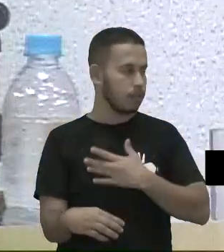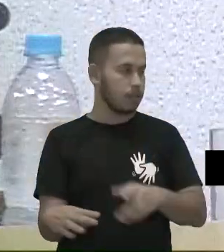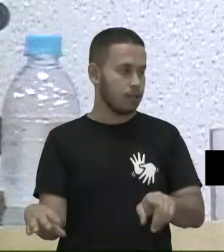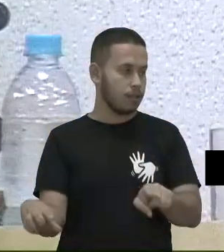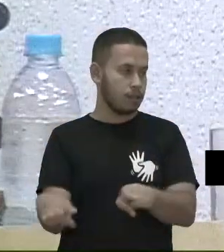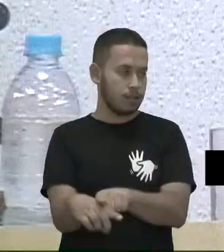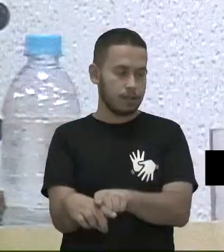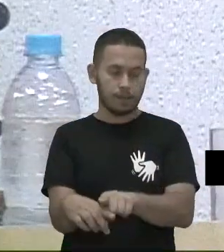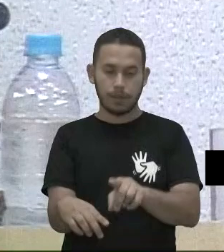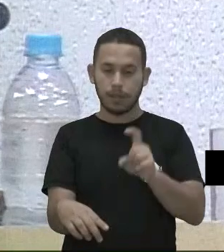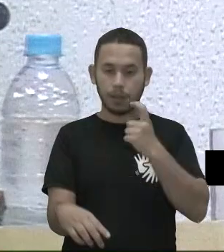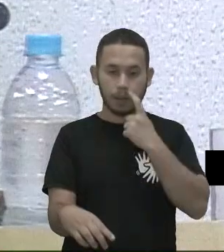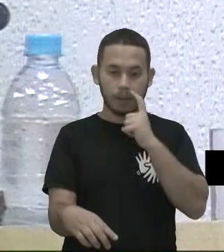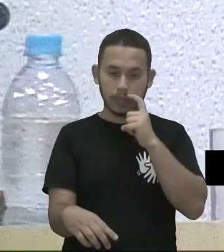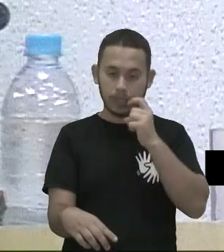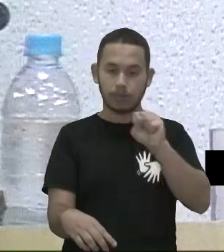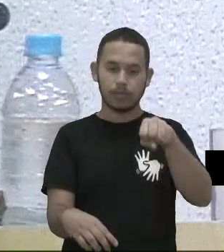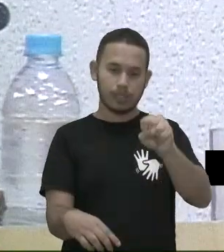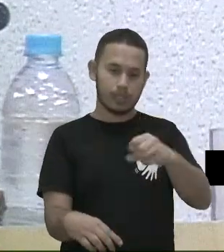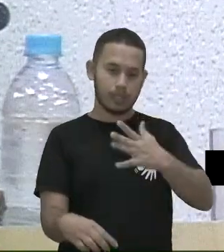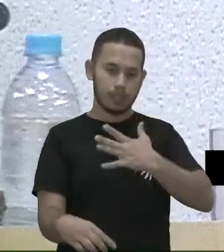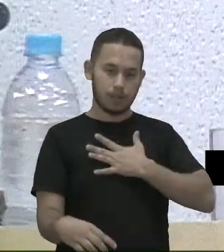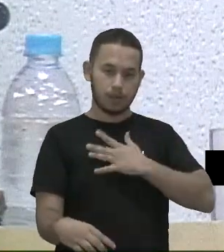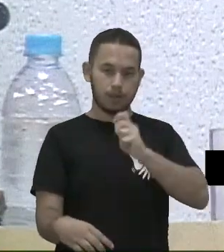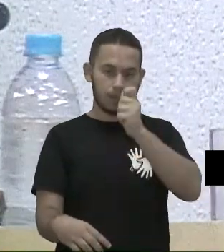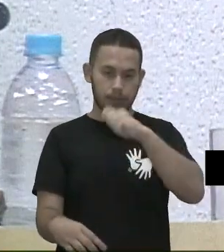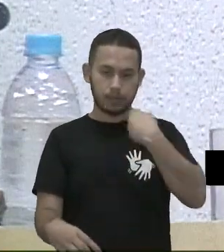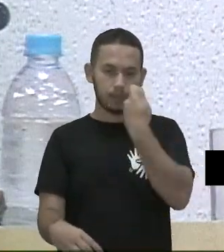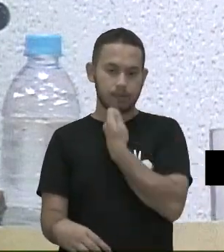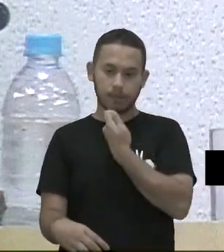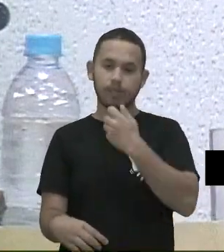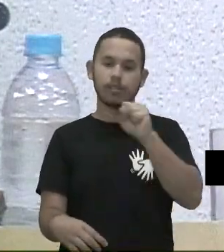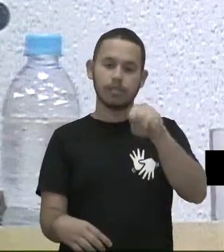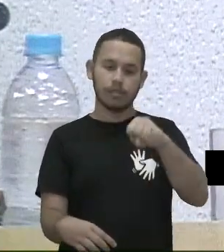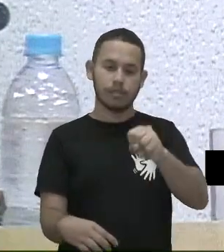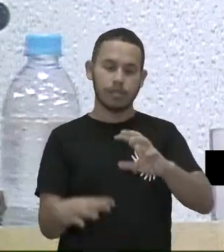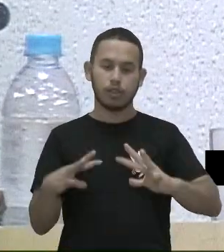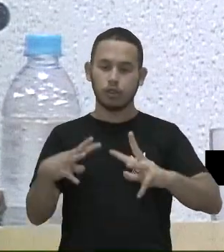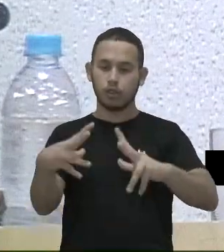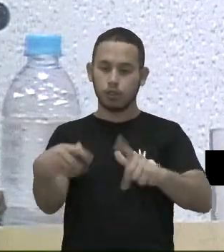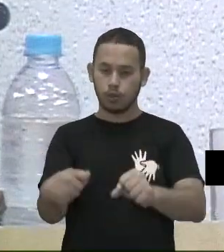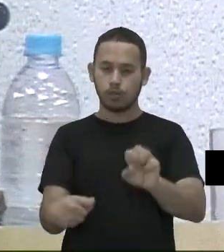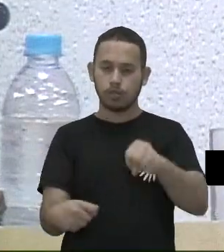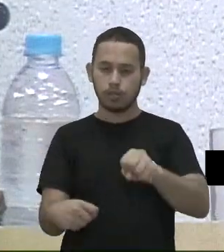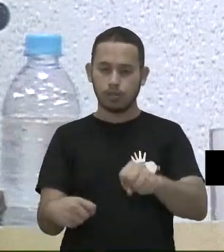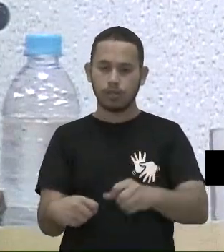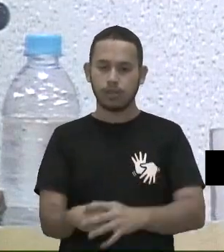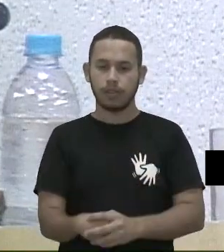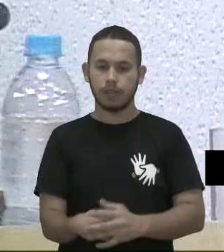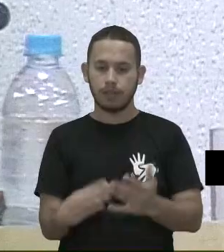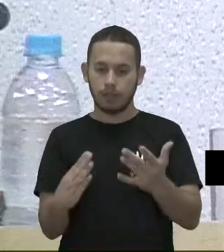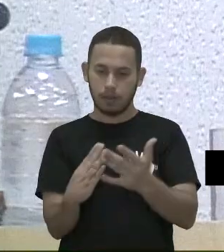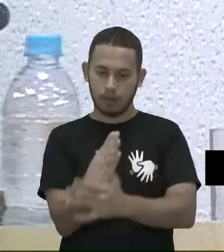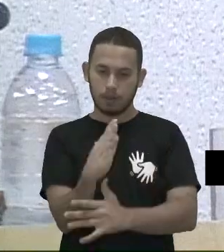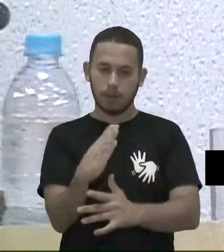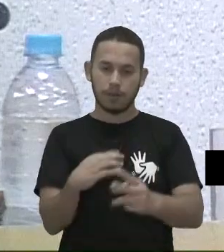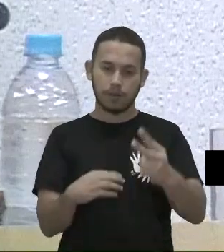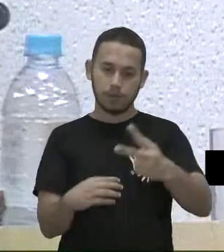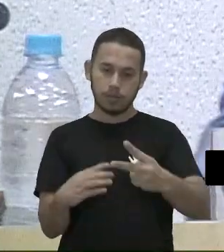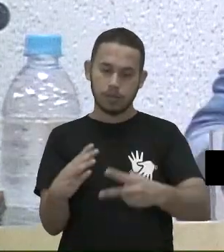voto favorável, né, positivo. Então, de forma unânime, foi deferido esse segundo